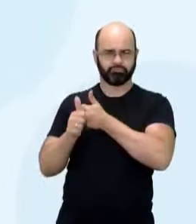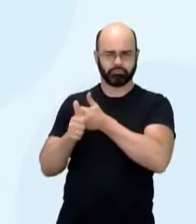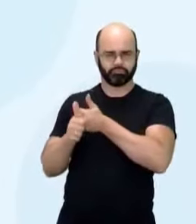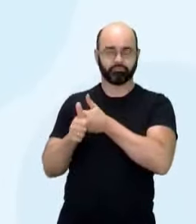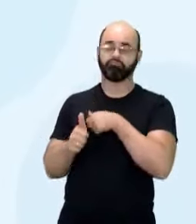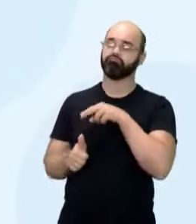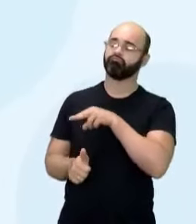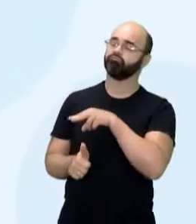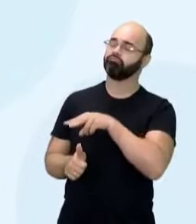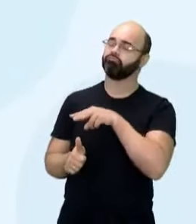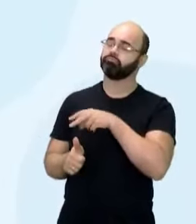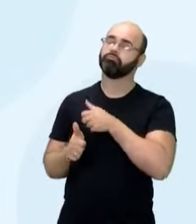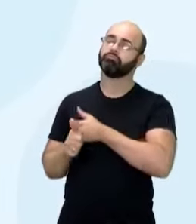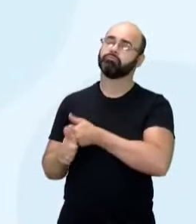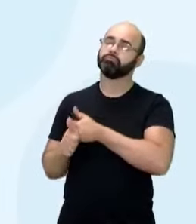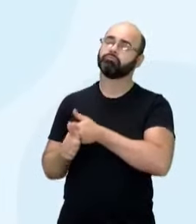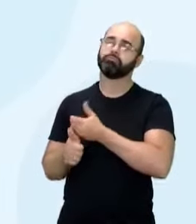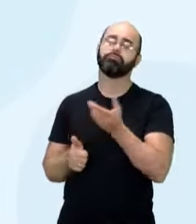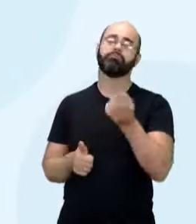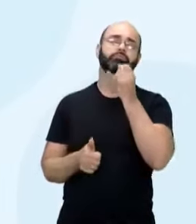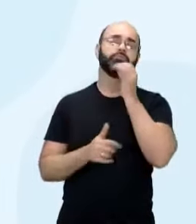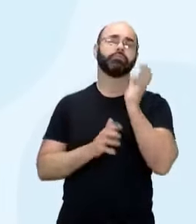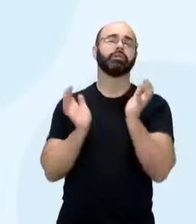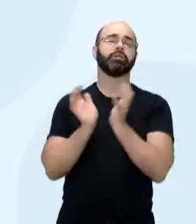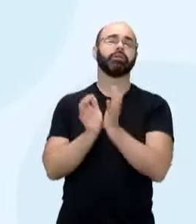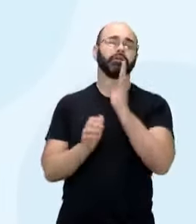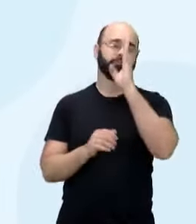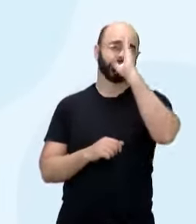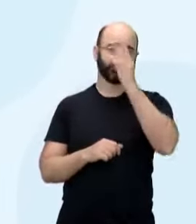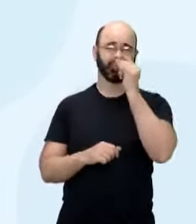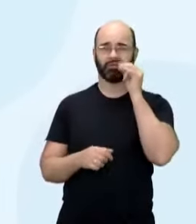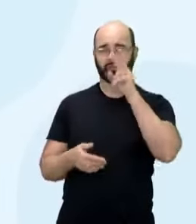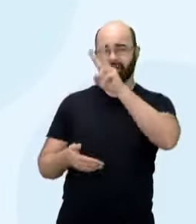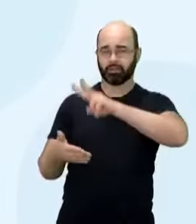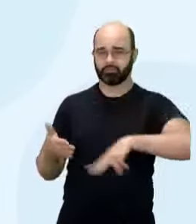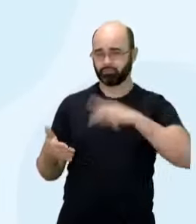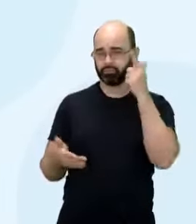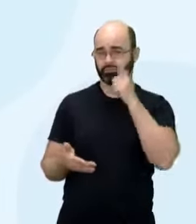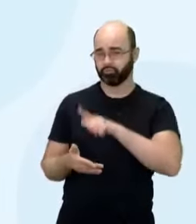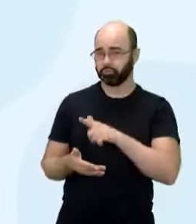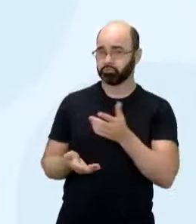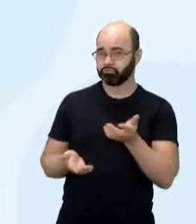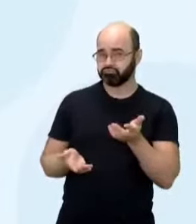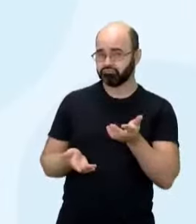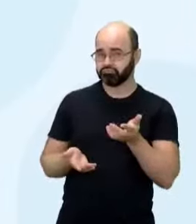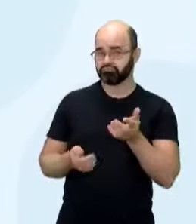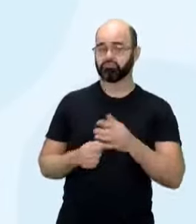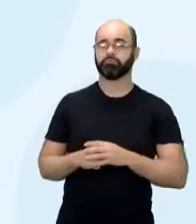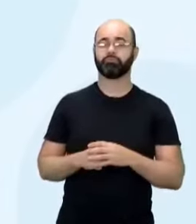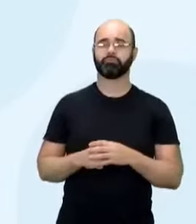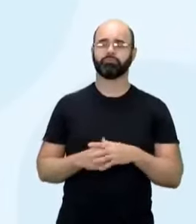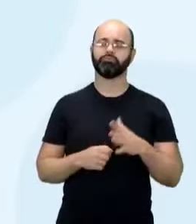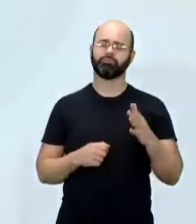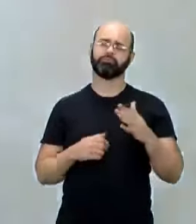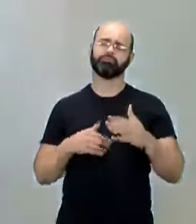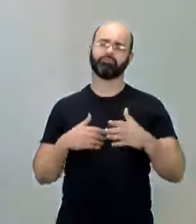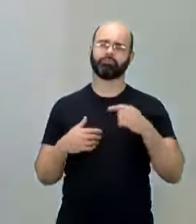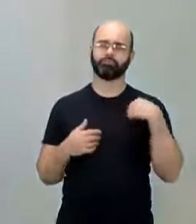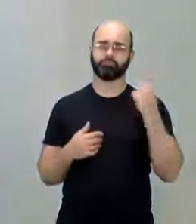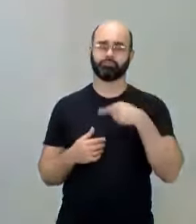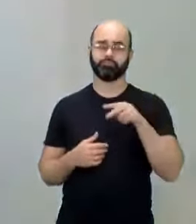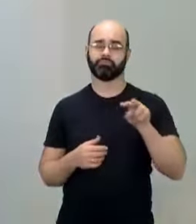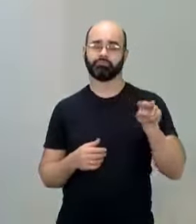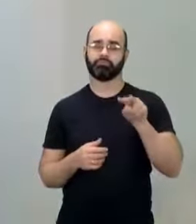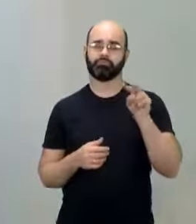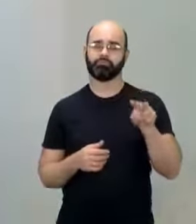são as transformações? Nossa equipe está mais interessada, conseguiu fazer a leitura, apesar de todas as demandas que a gente tem, a